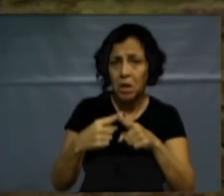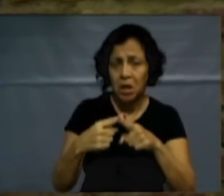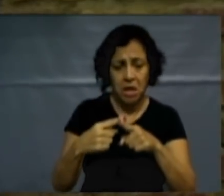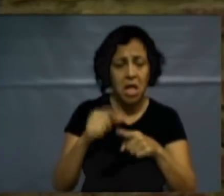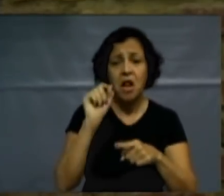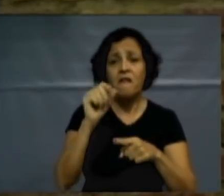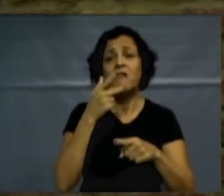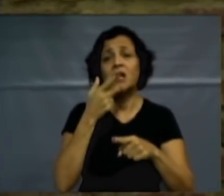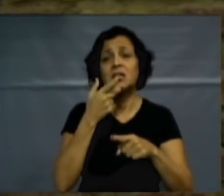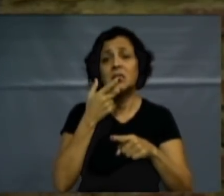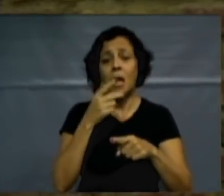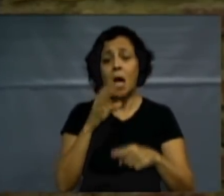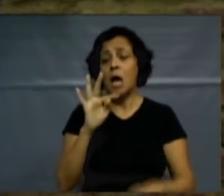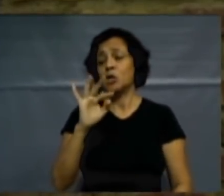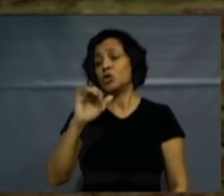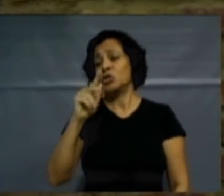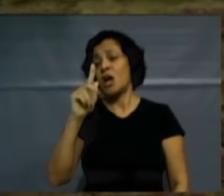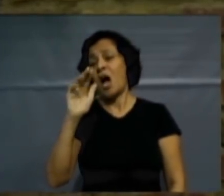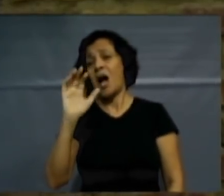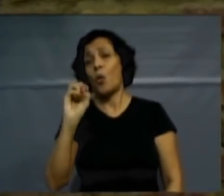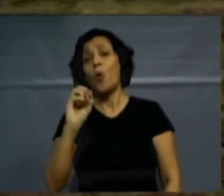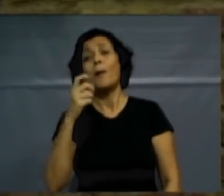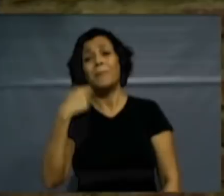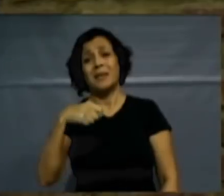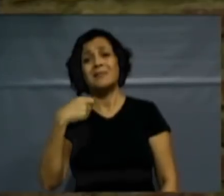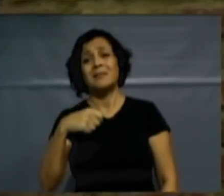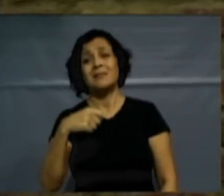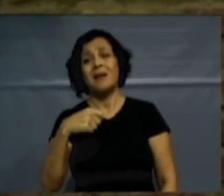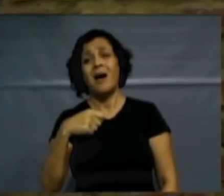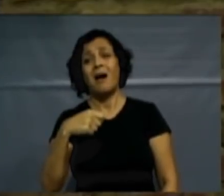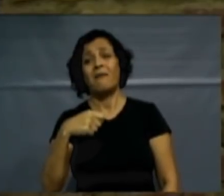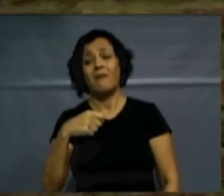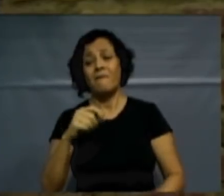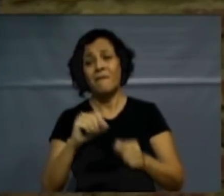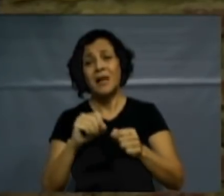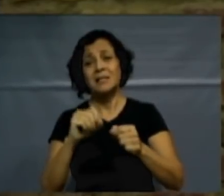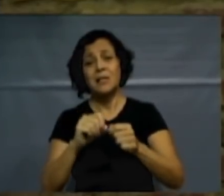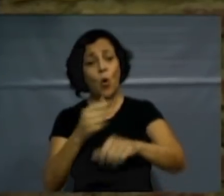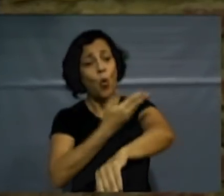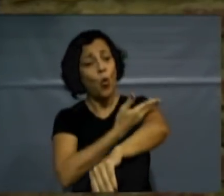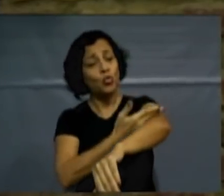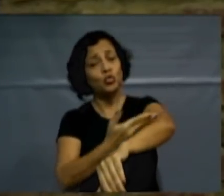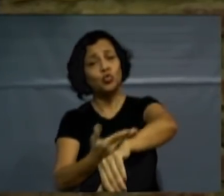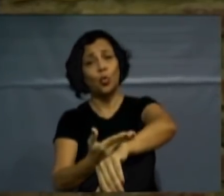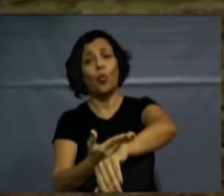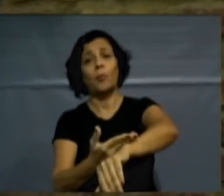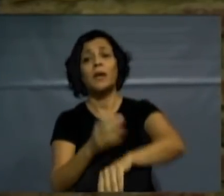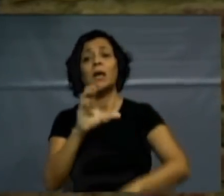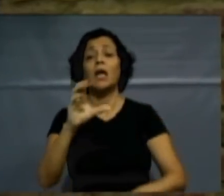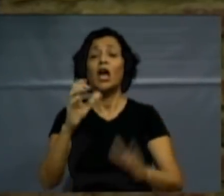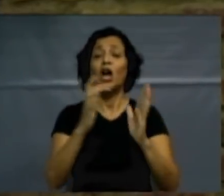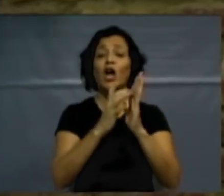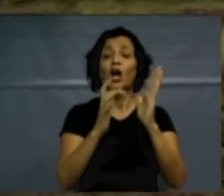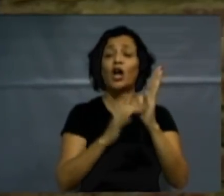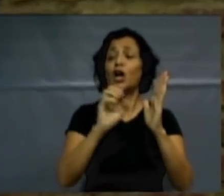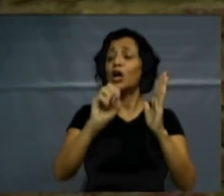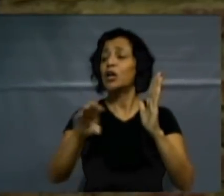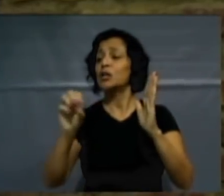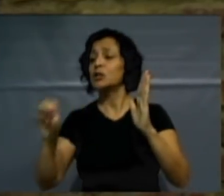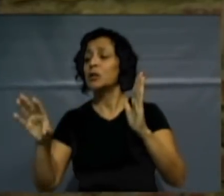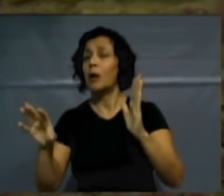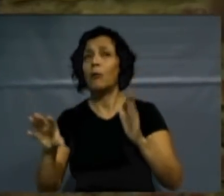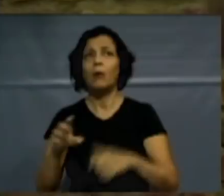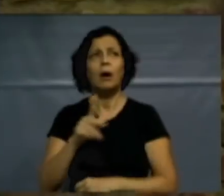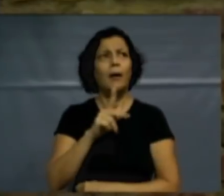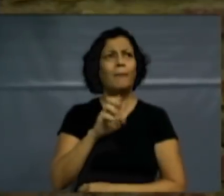Tiago dizendo, tem que circuncidar o rapaz. Tem que circuncidar o rapaz. E Pedro na dúvida, ai meu